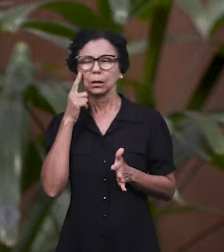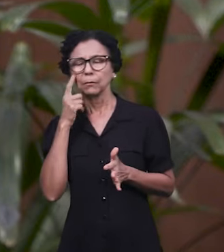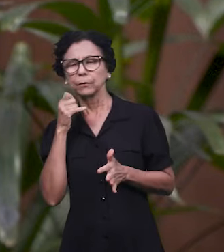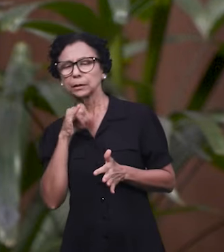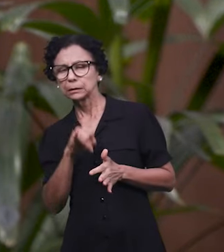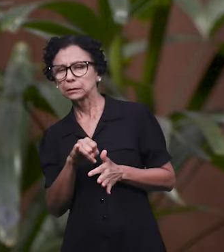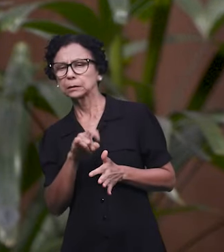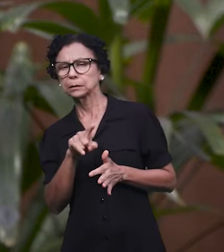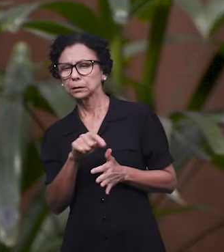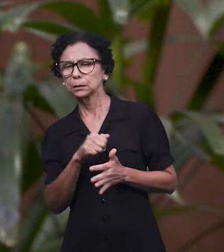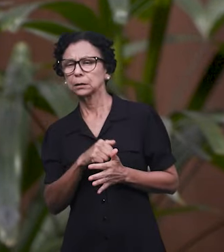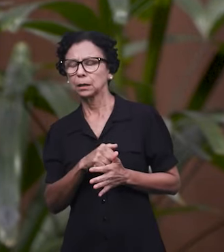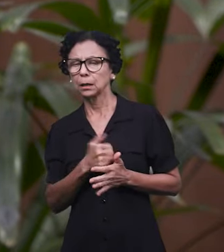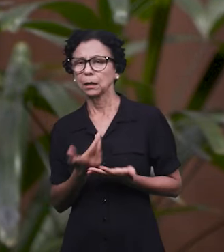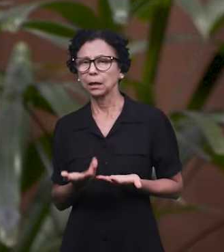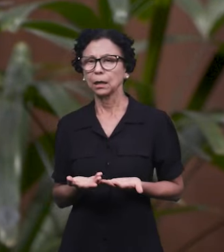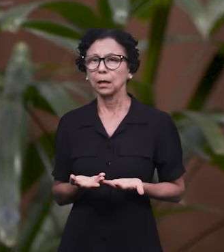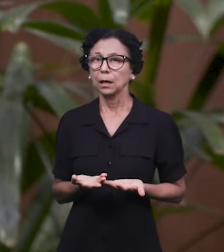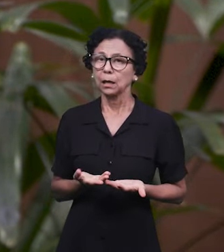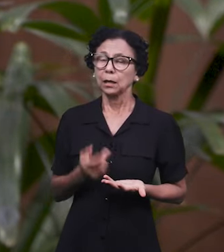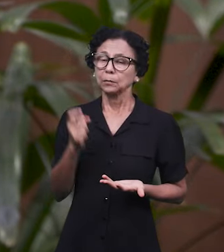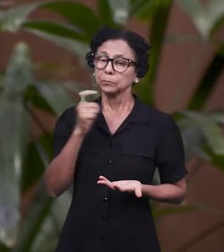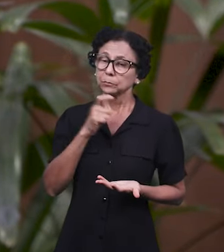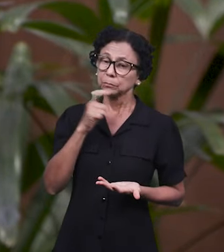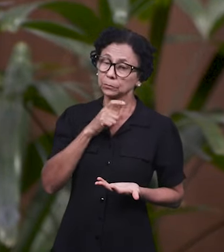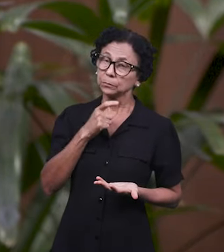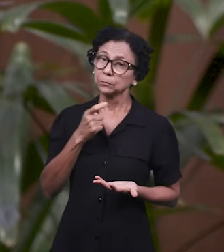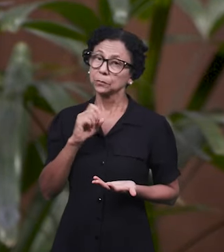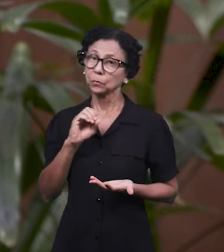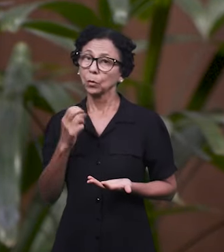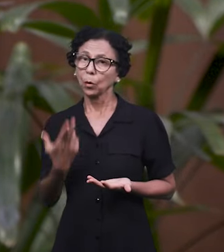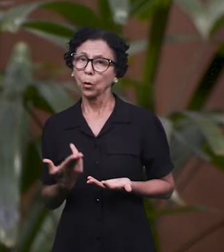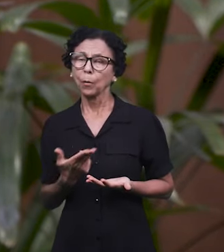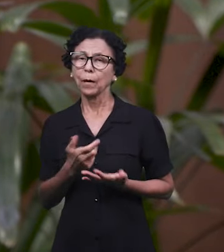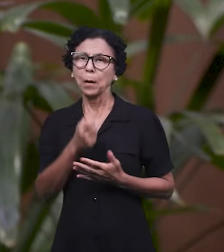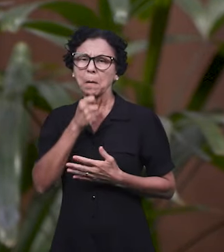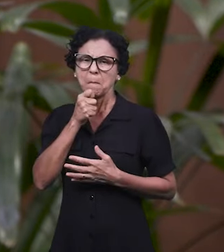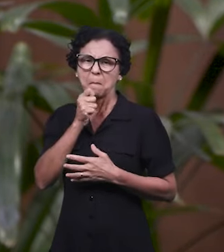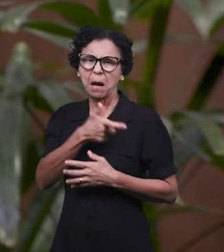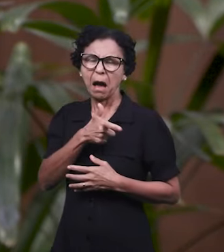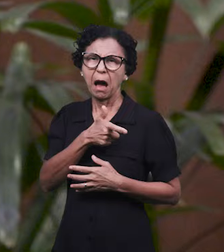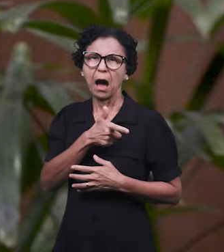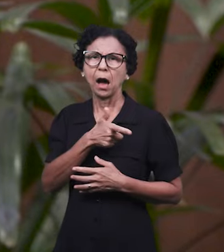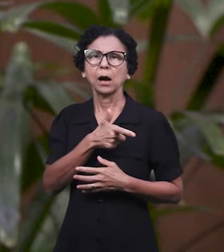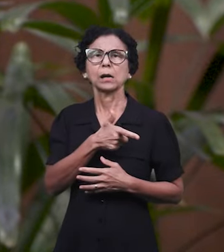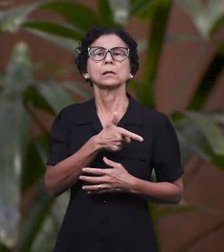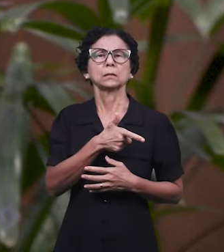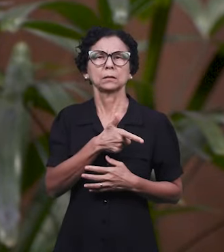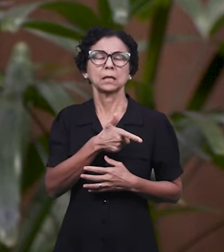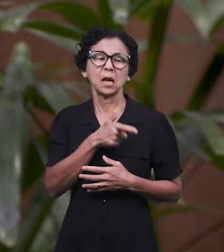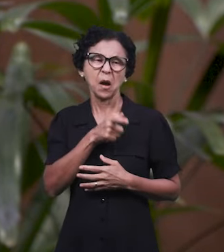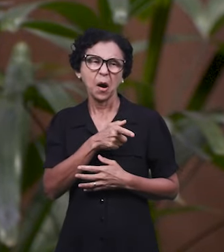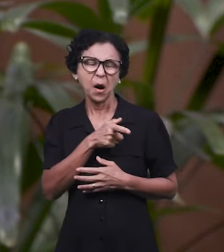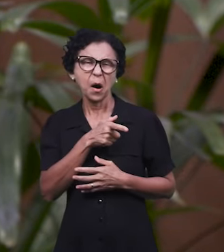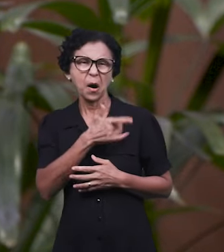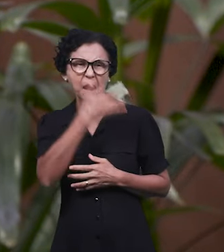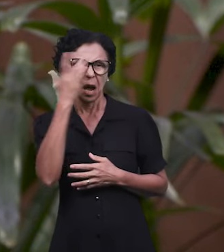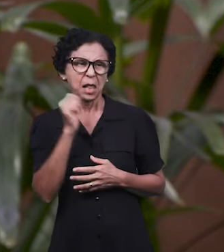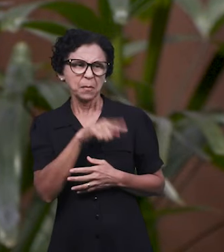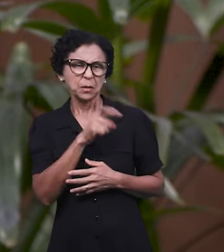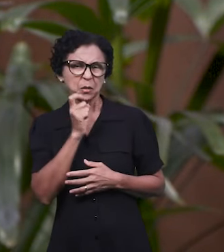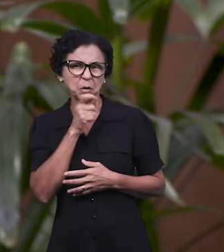Fato né existi ou não porque às vezes a pessoa tá postando alguma ofensa de uma pessoa difamando contando né alguma até